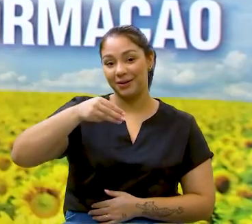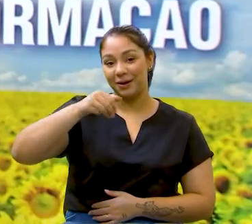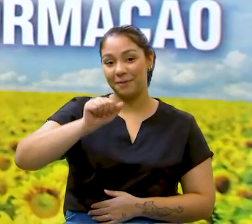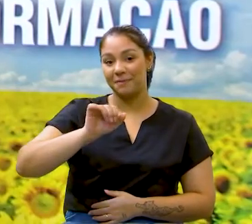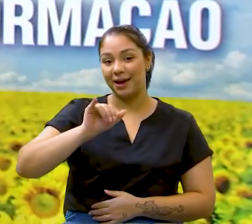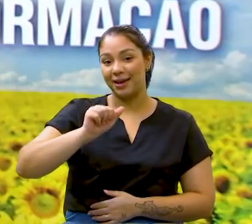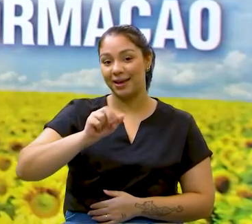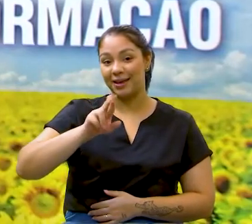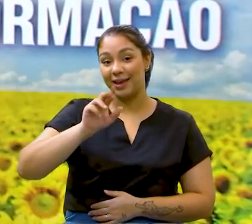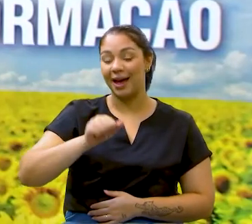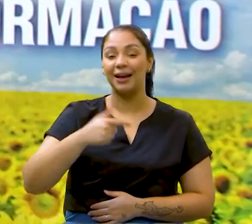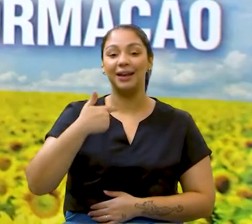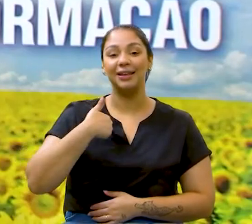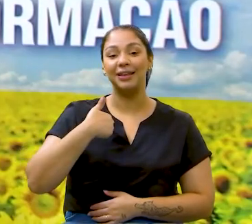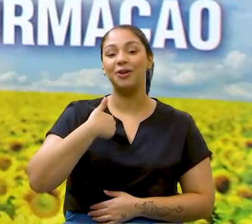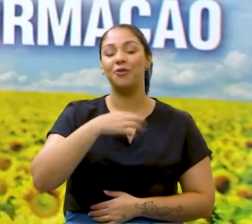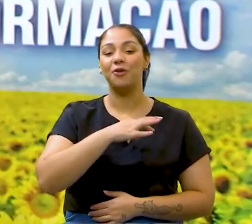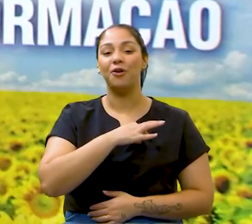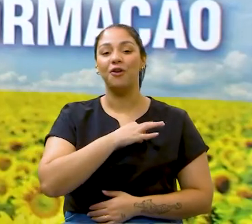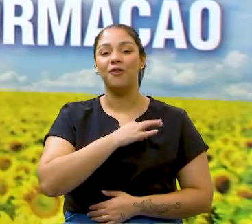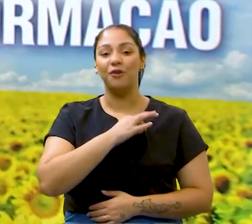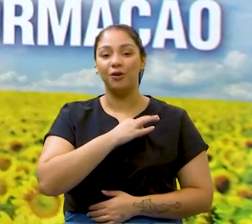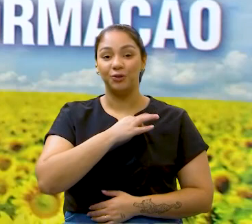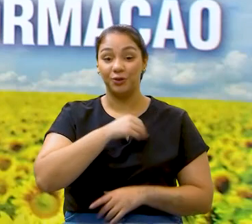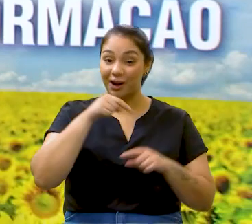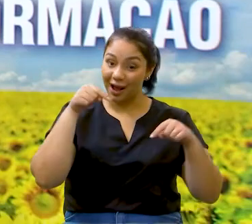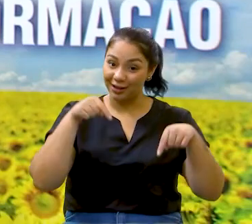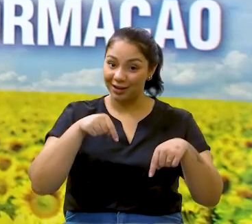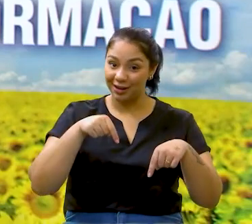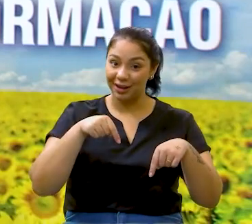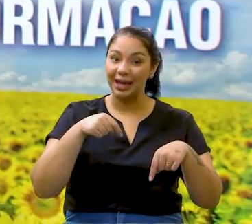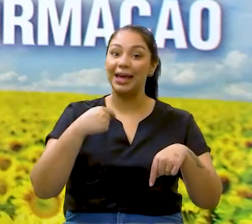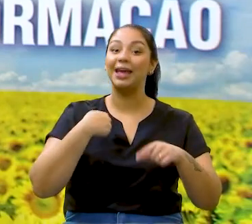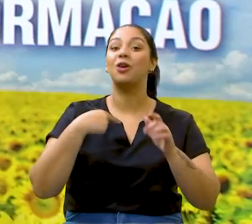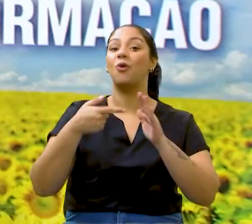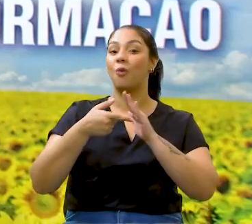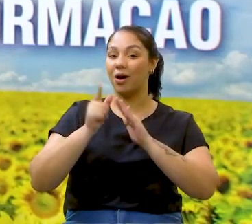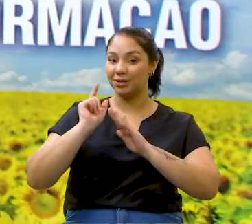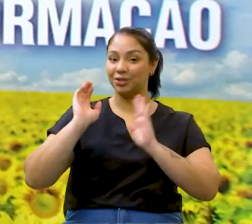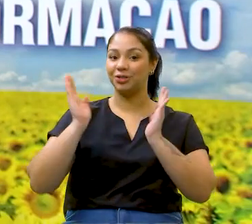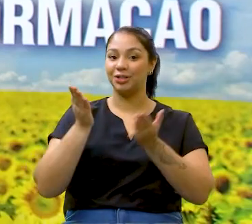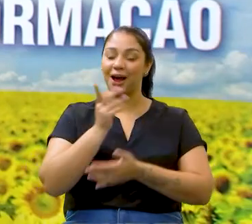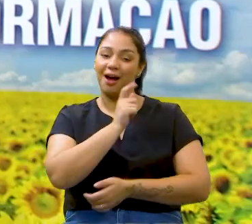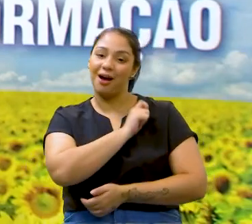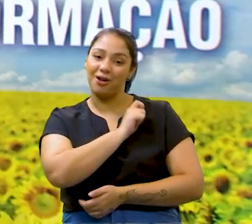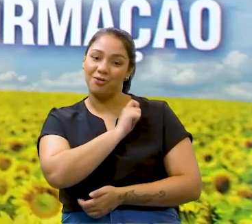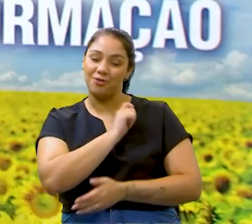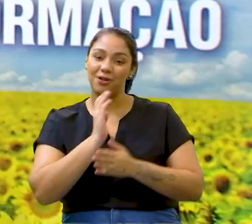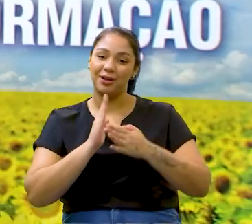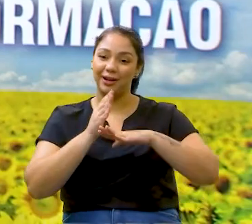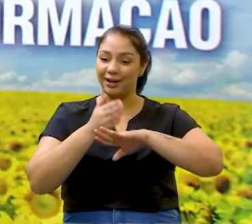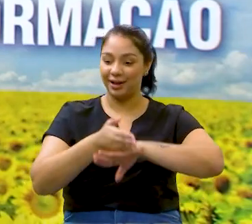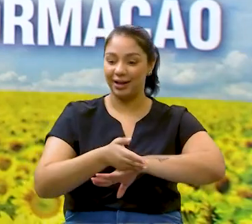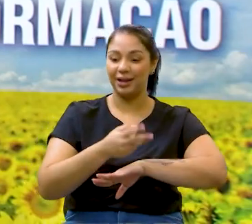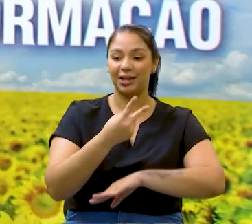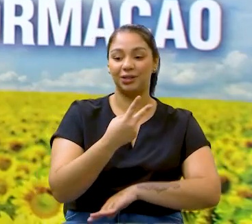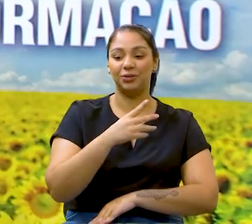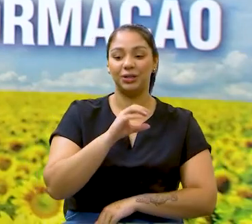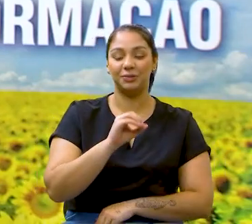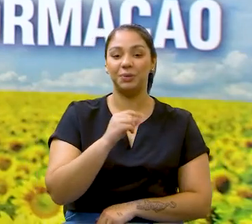a Maiara, sou monitora aqui no Semente Esperança. Eu já fui educanda há muito tempo, eu entrei